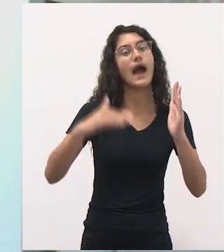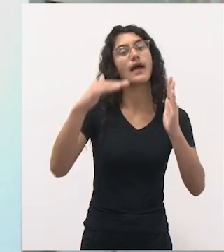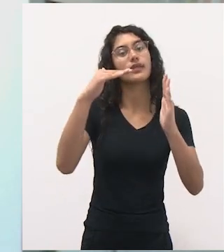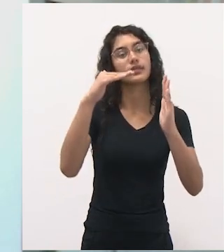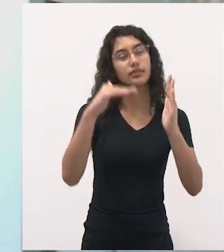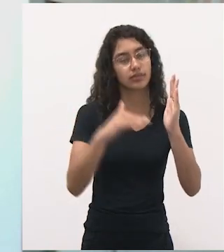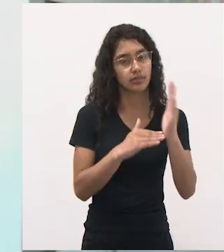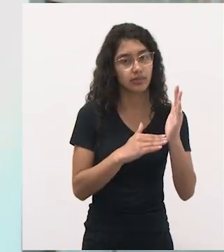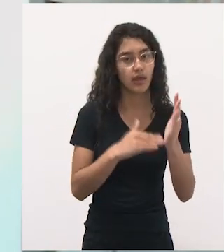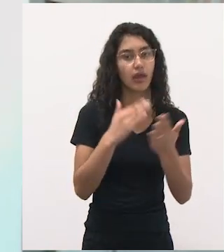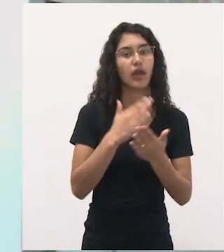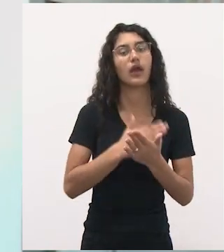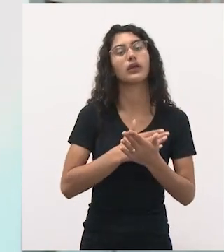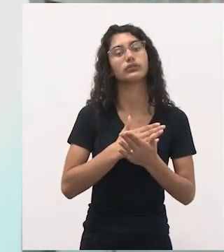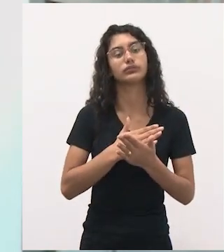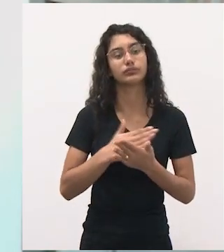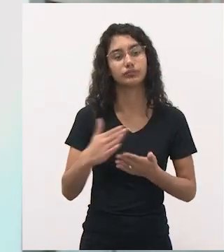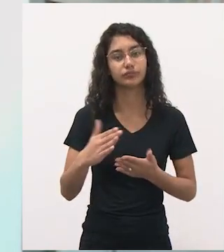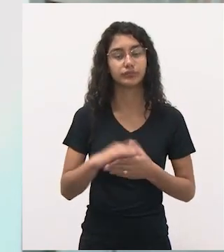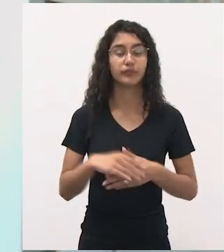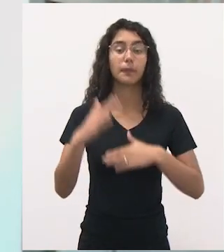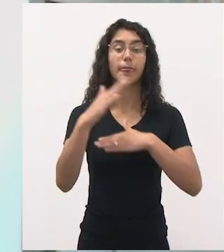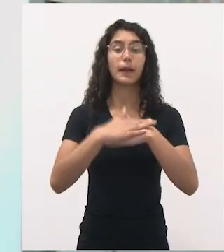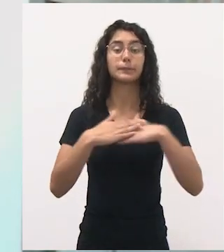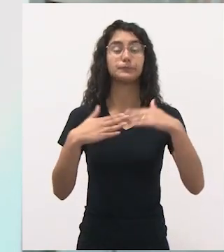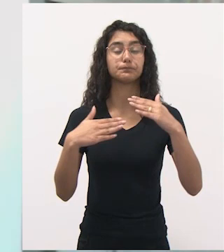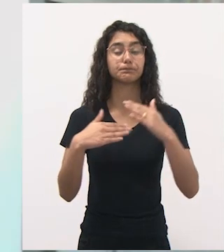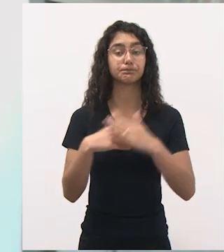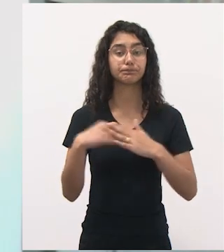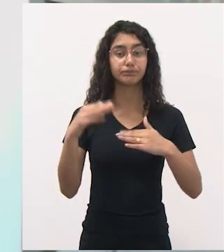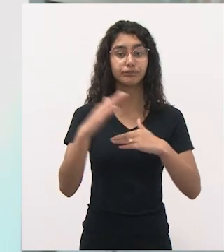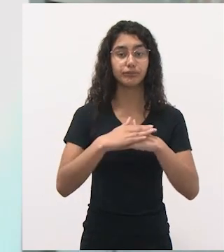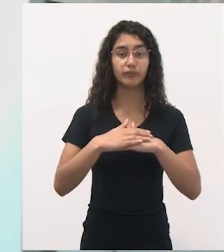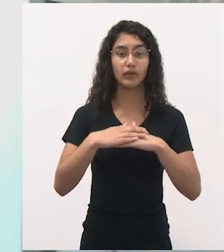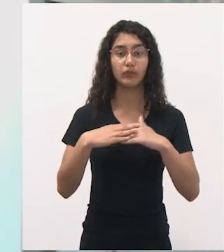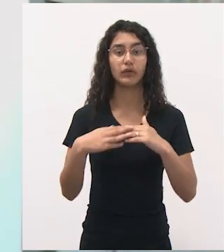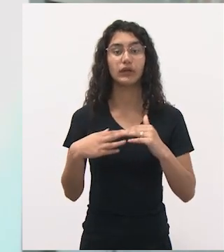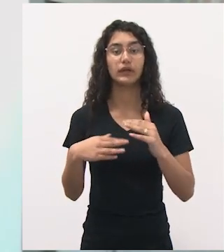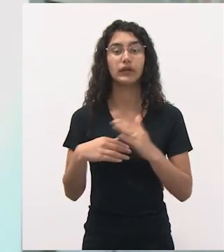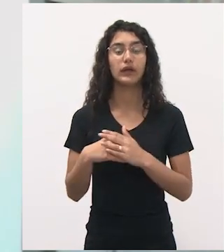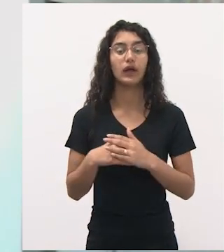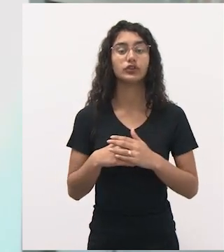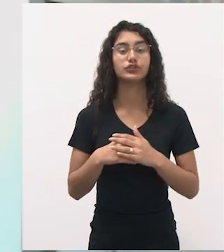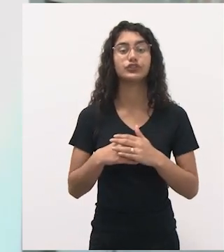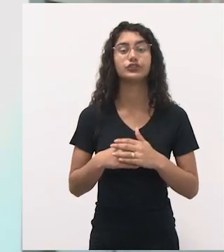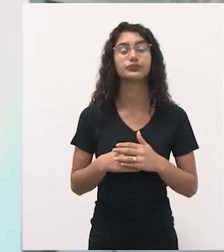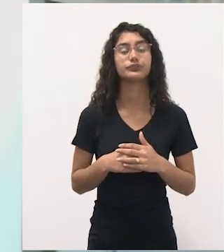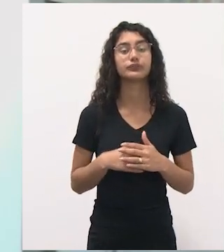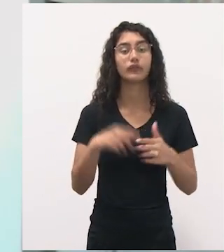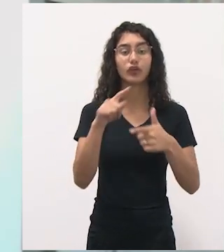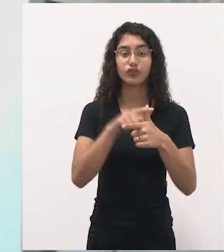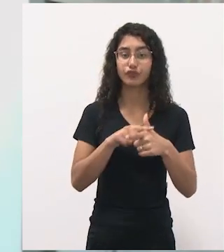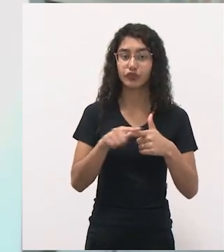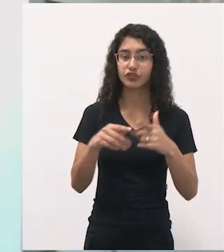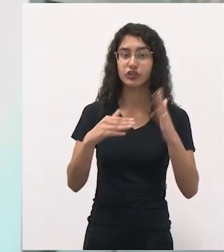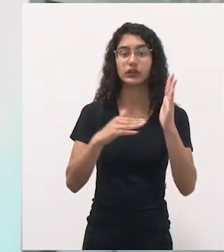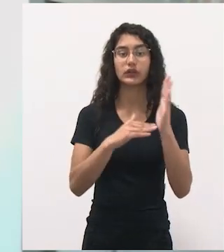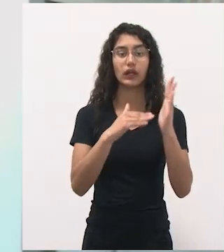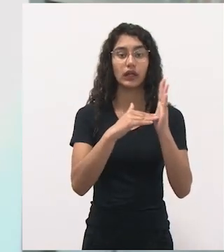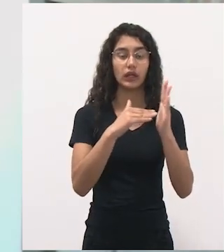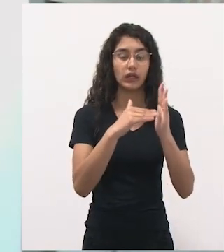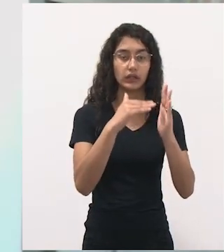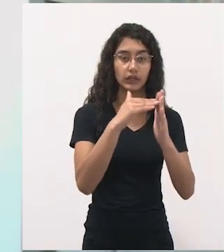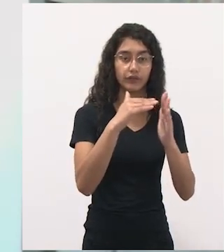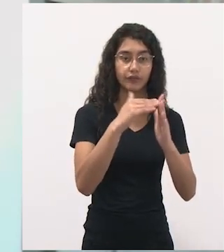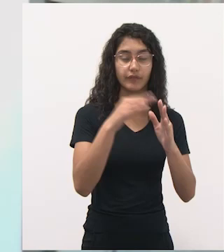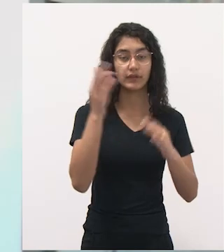nas habilidades avançadas. A escala de proficiência ela é dividida em níveis de gradação do